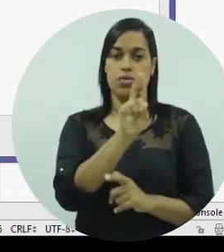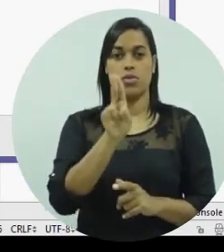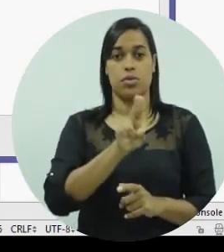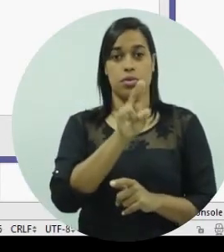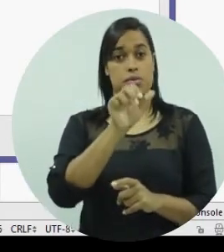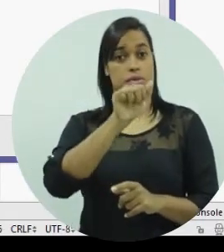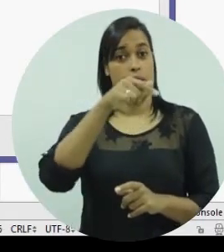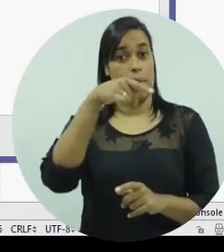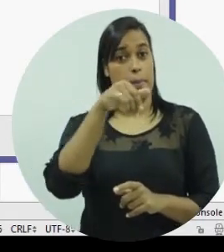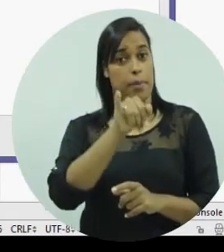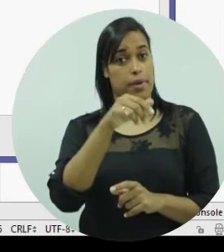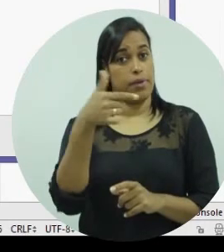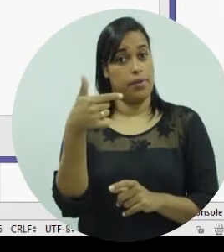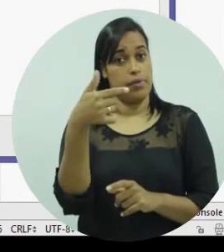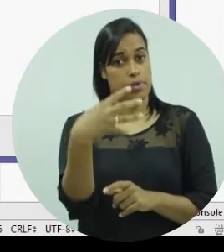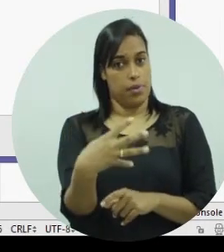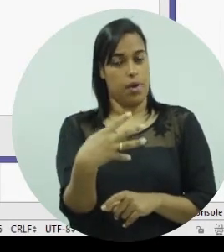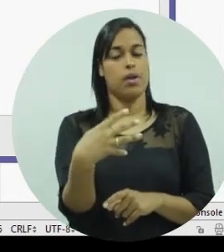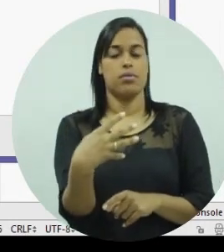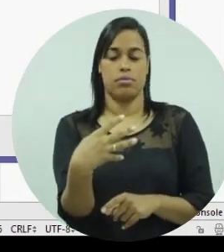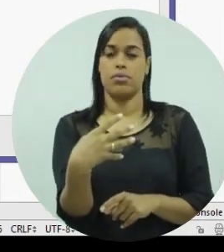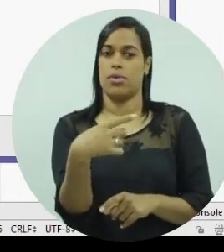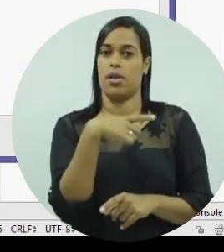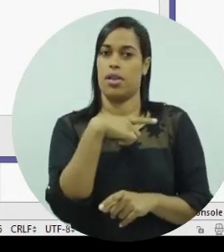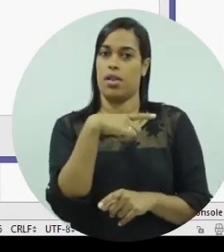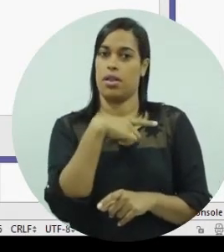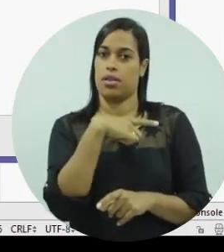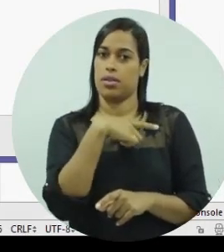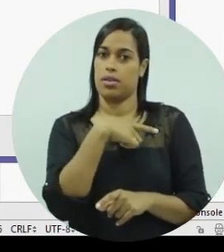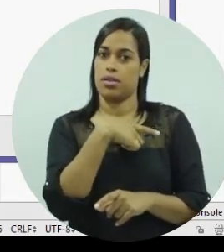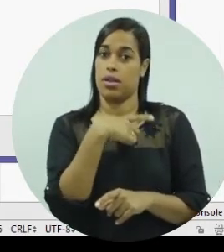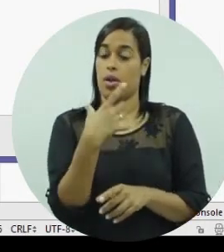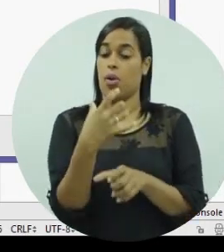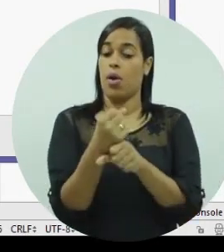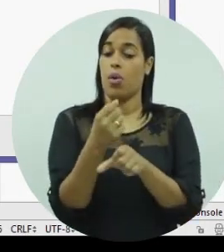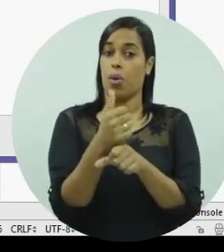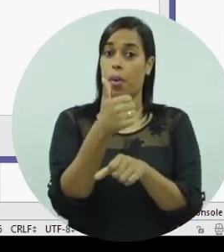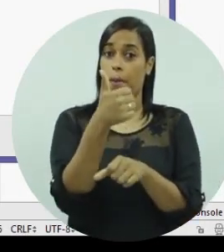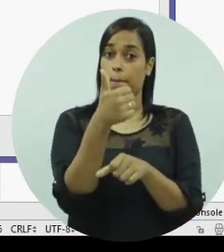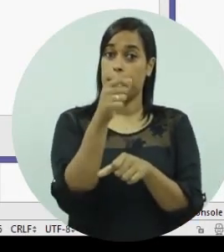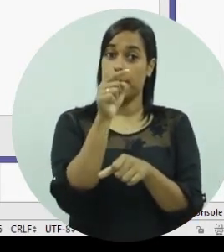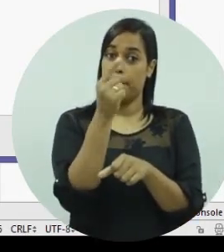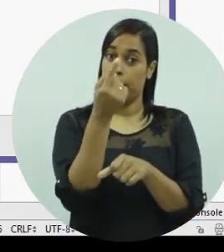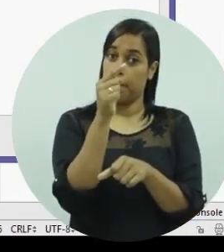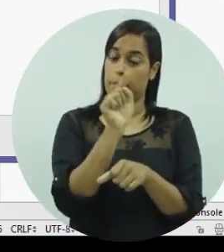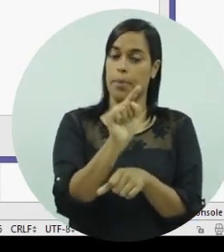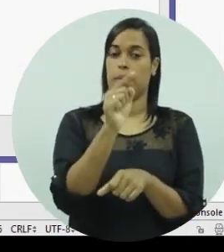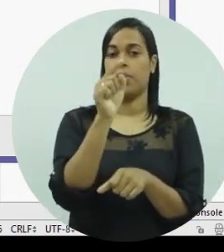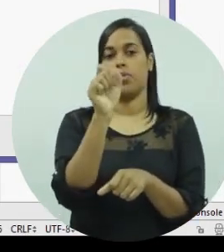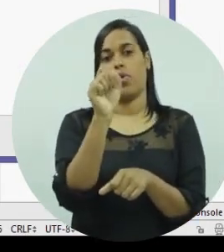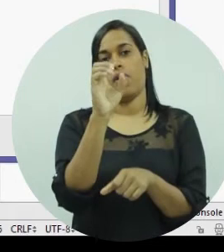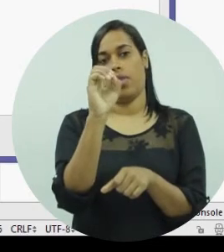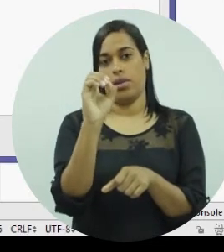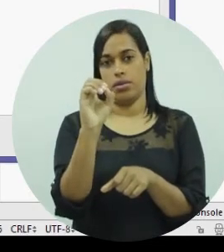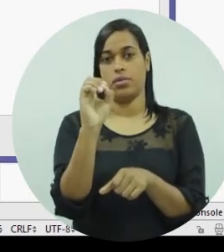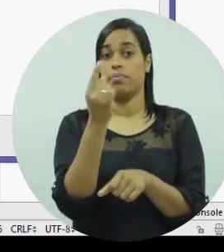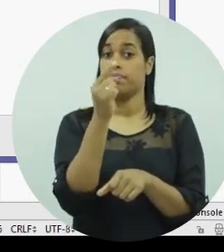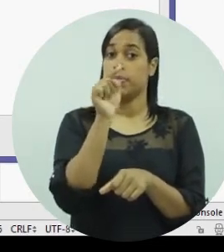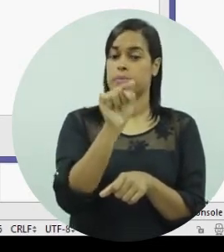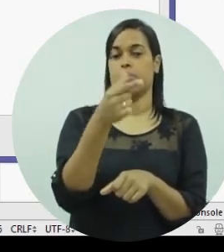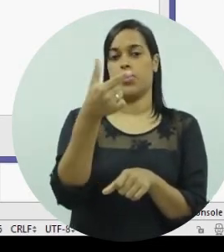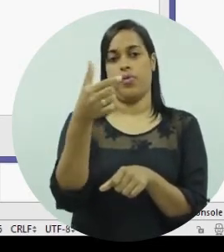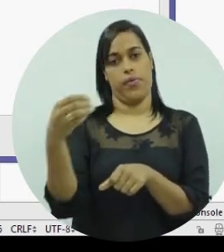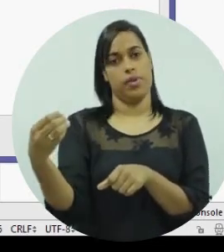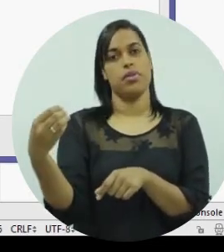API 24, e ela tem um tamanho de 1080 por 1920. Já